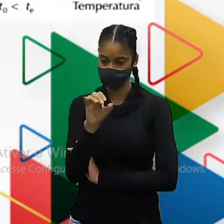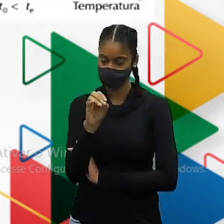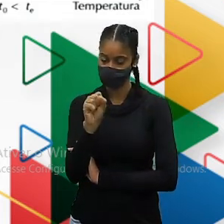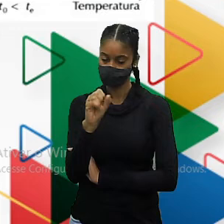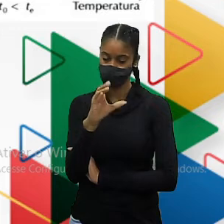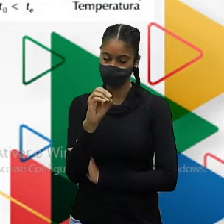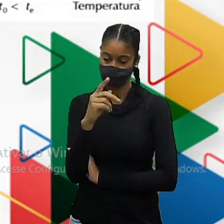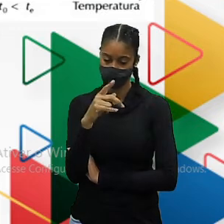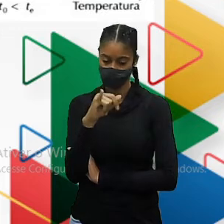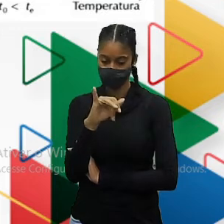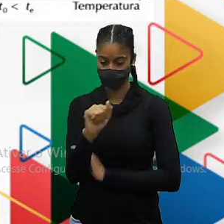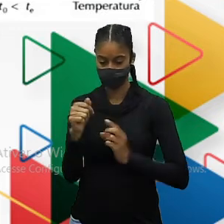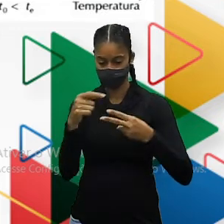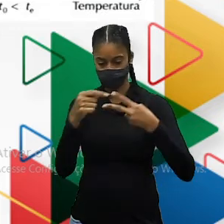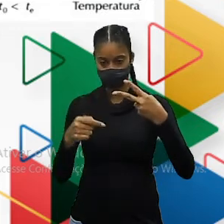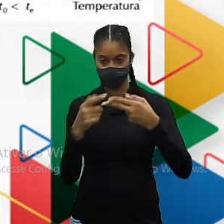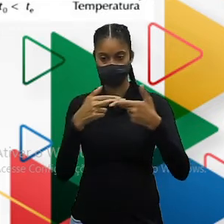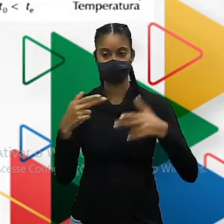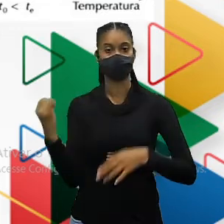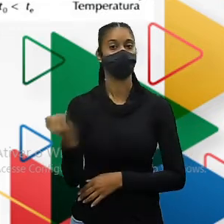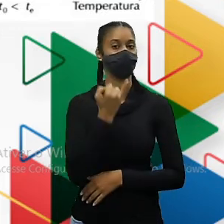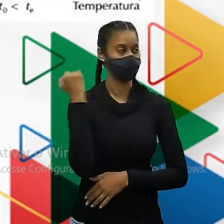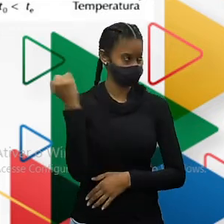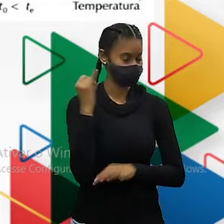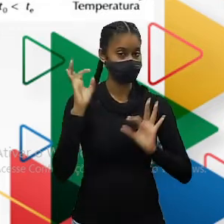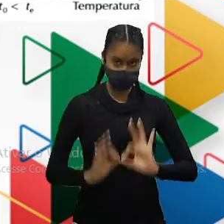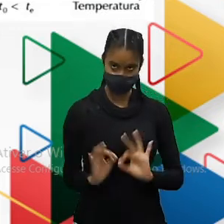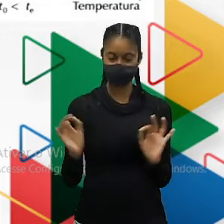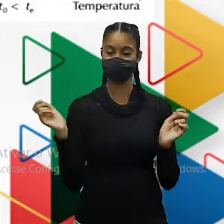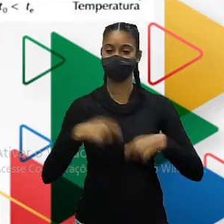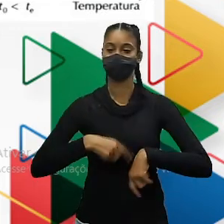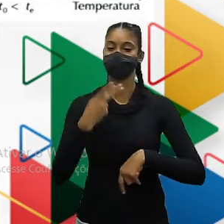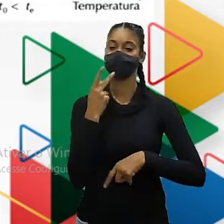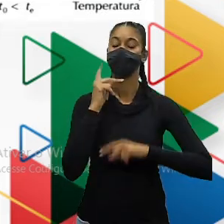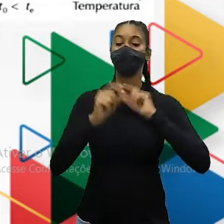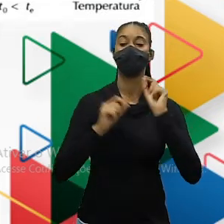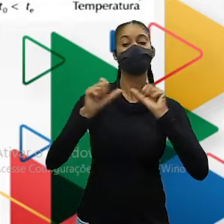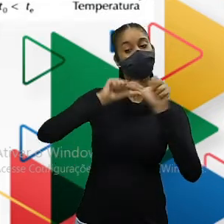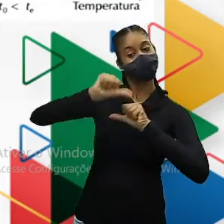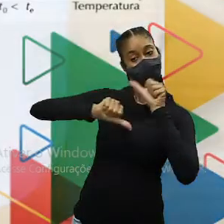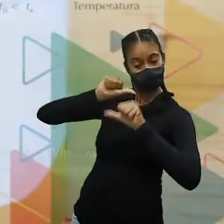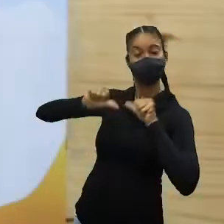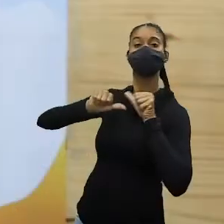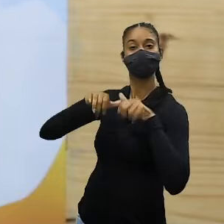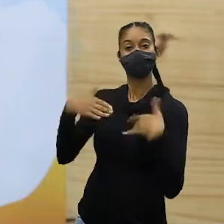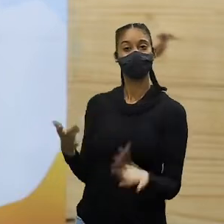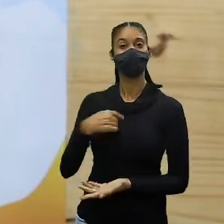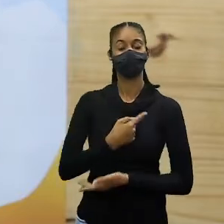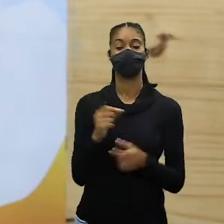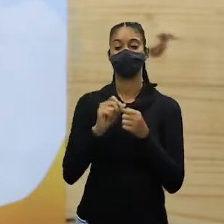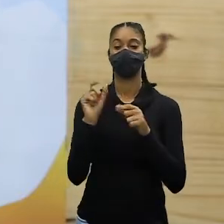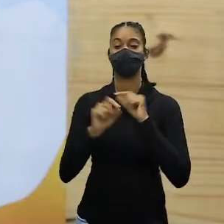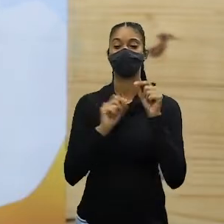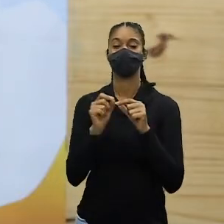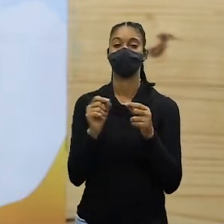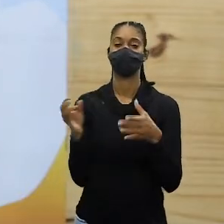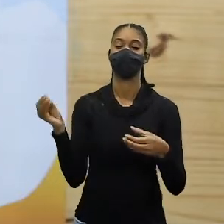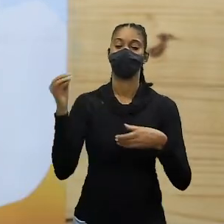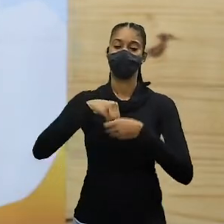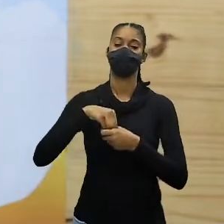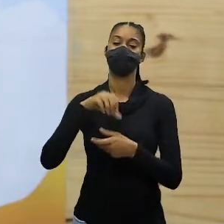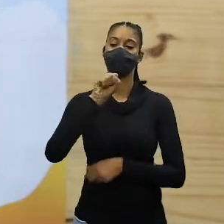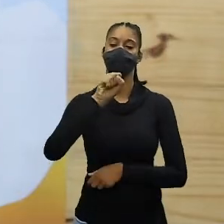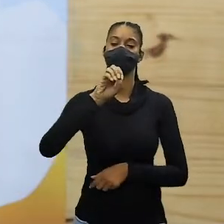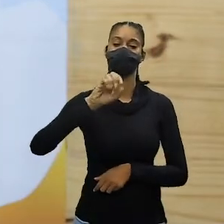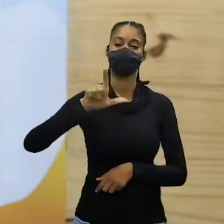duas propriedades coligativas, né, por assim dizer, que são modificadas quando a gente adiciona um soluto.